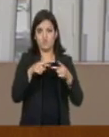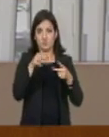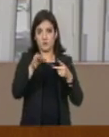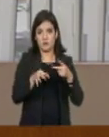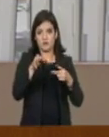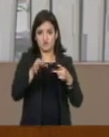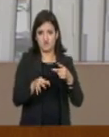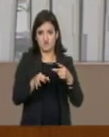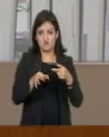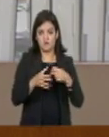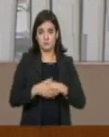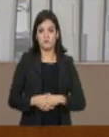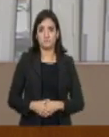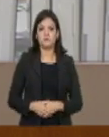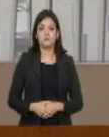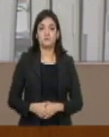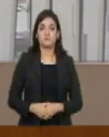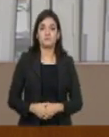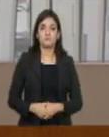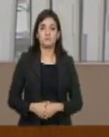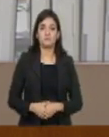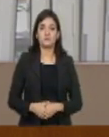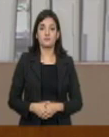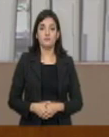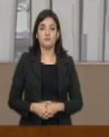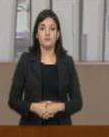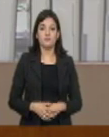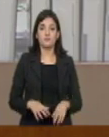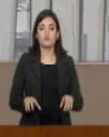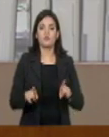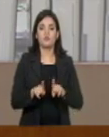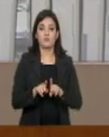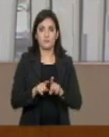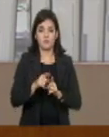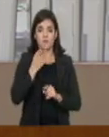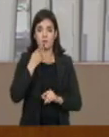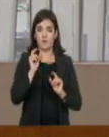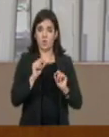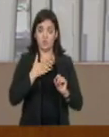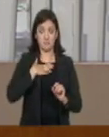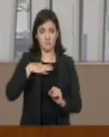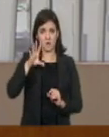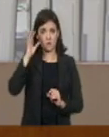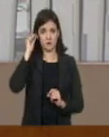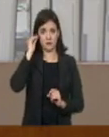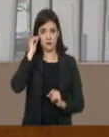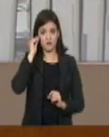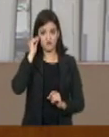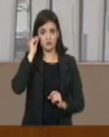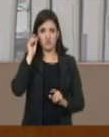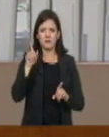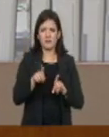apelação. Além disso, destaco que, no meu entender, e penso